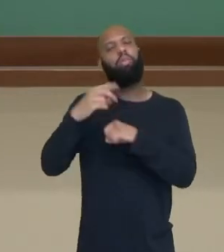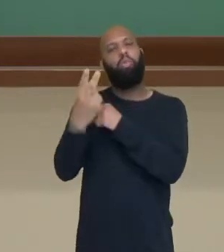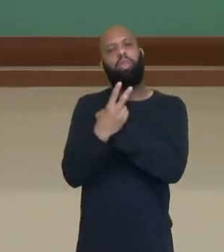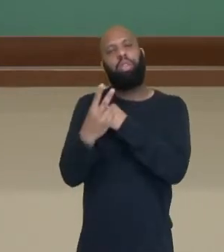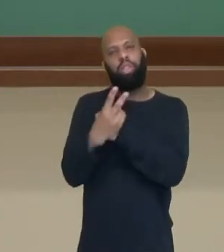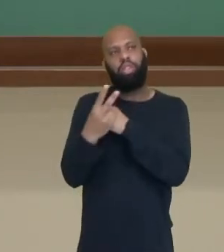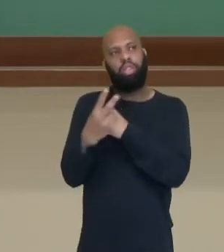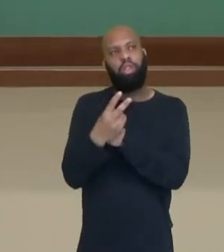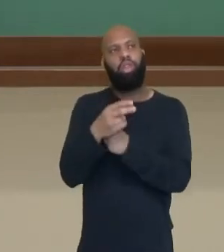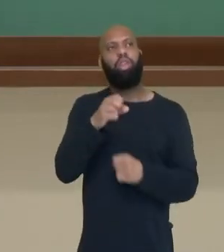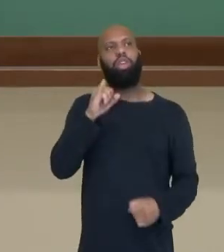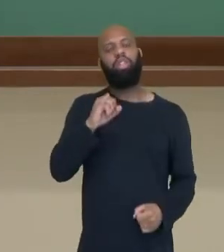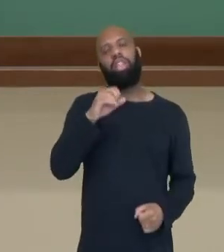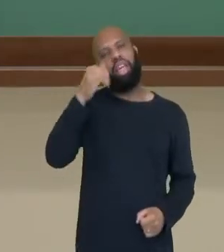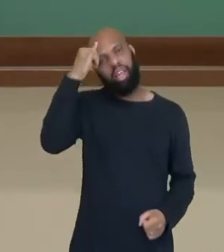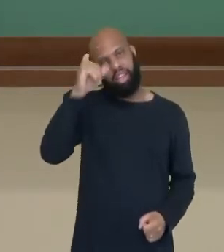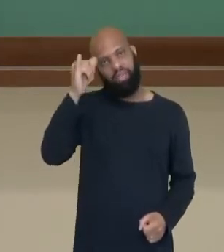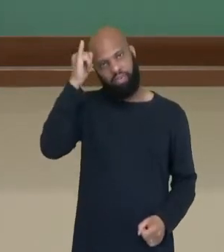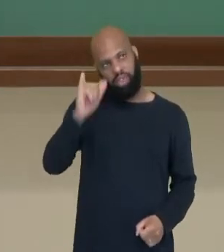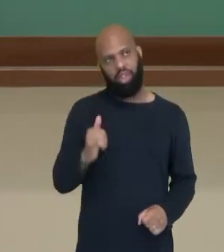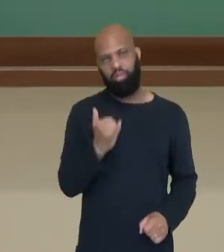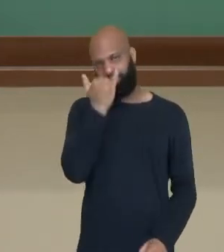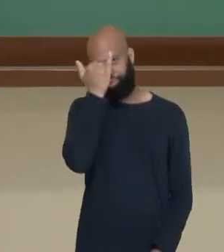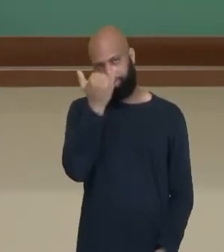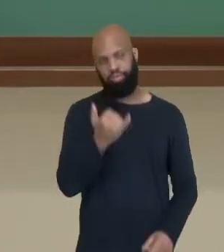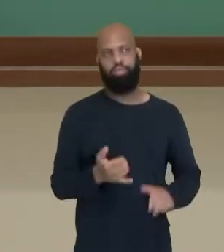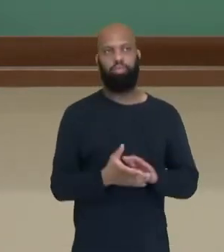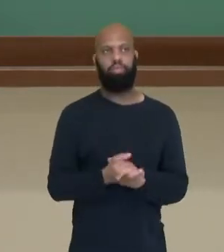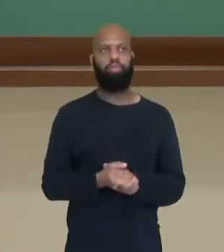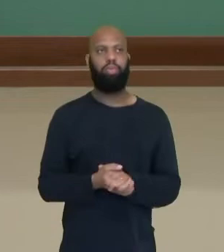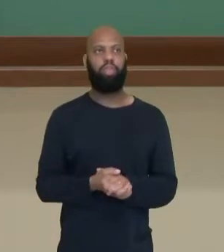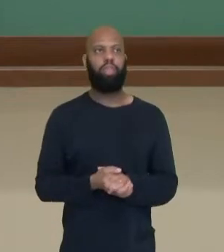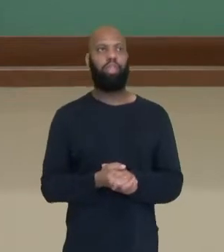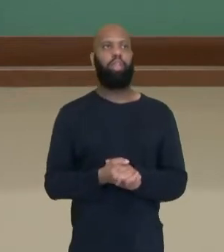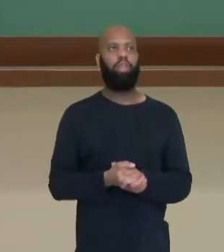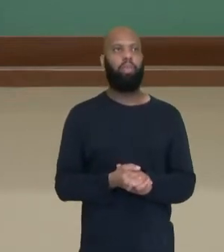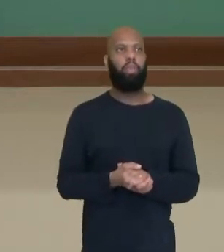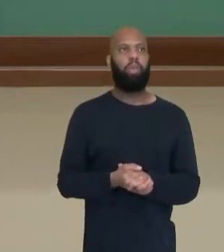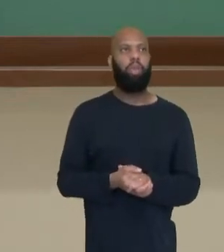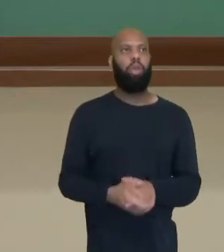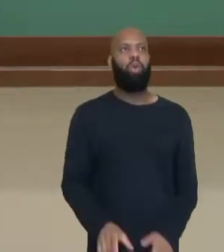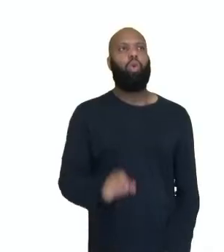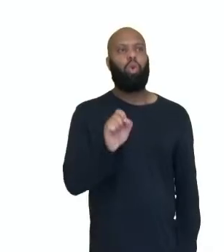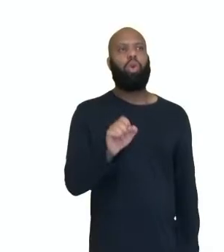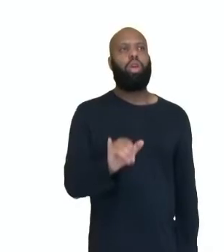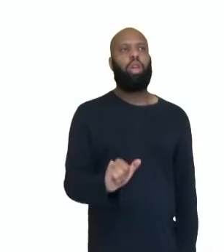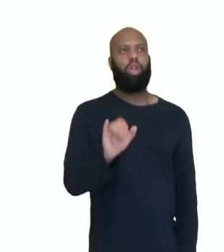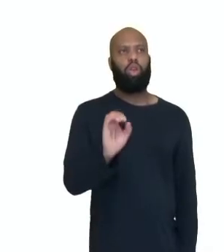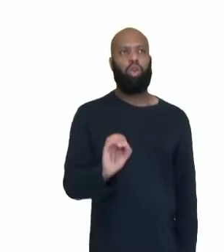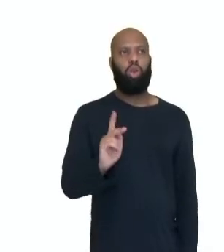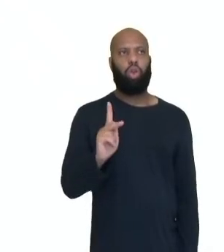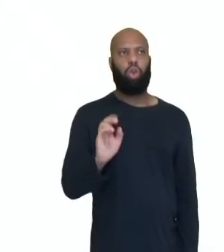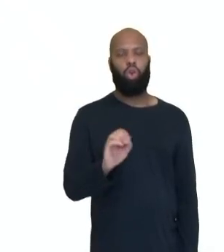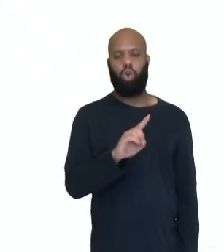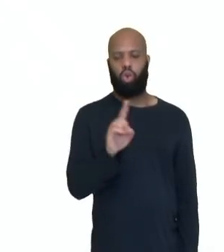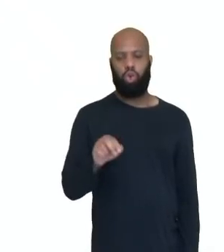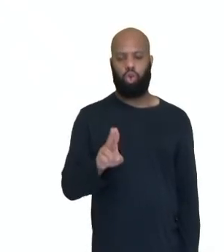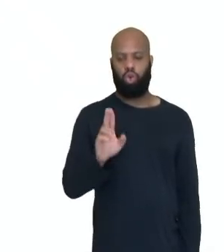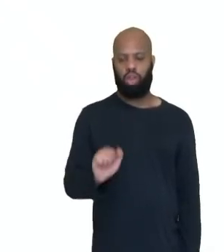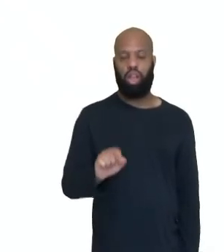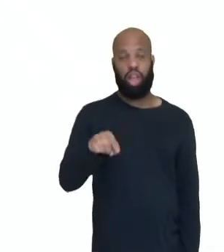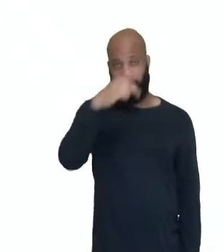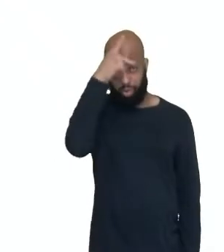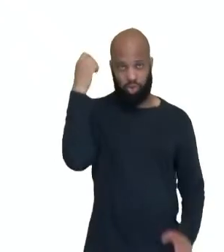protegidos de possíveis lesões. Quem que é o Yokozuna? O Yokozuna é o lutador